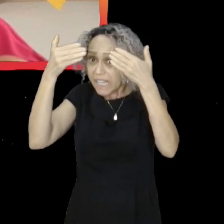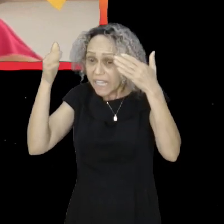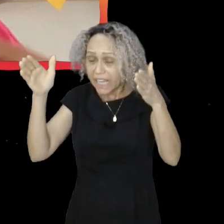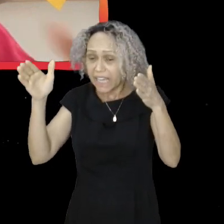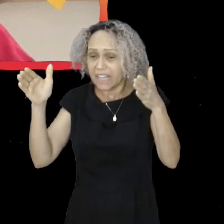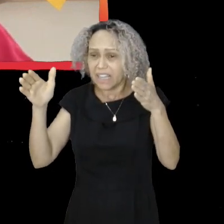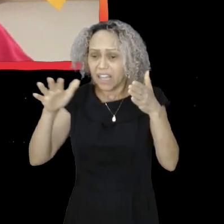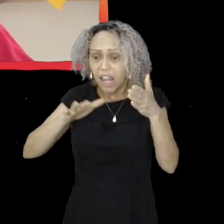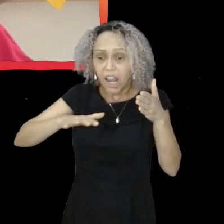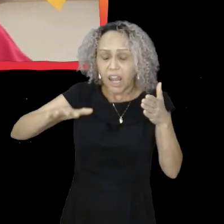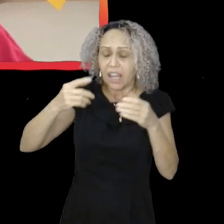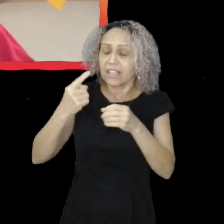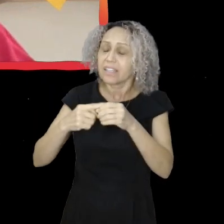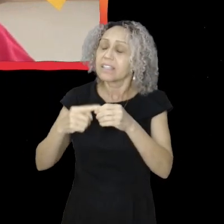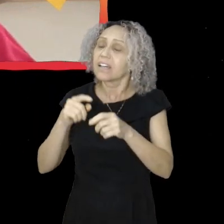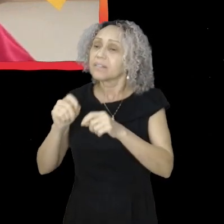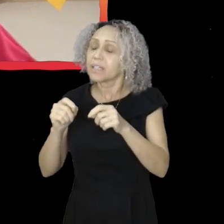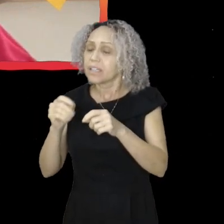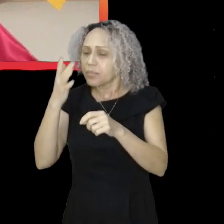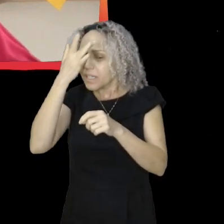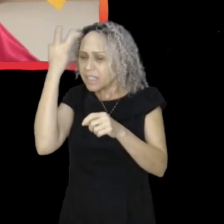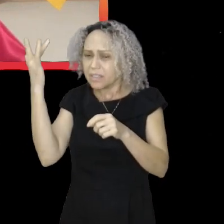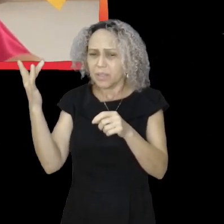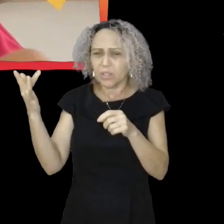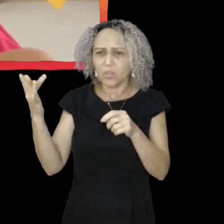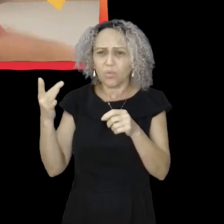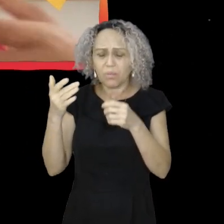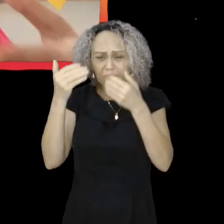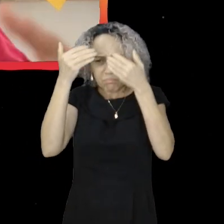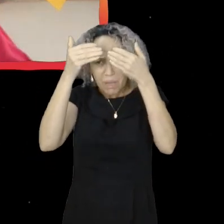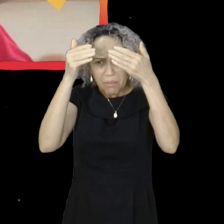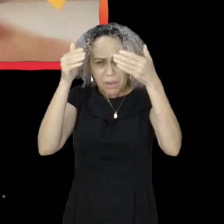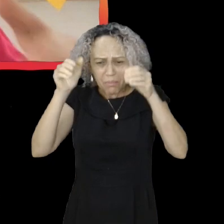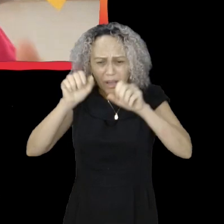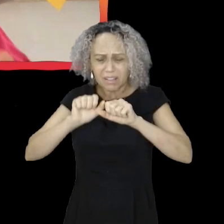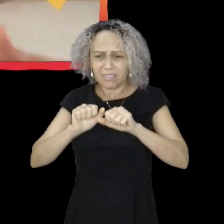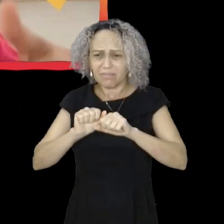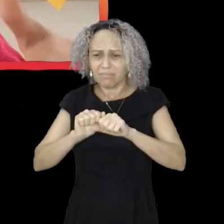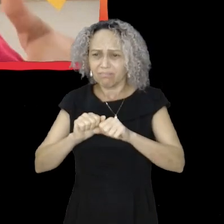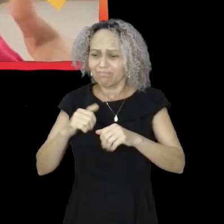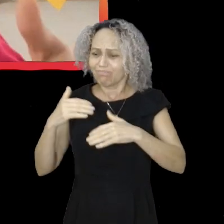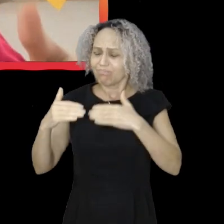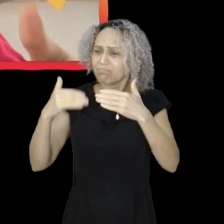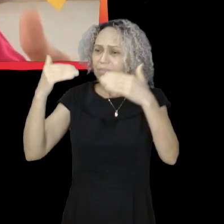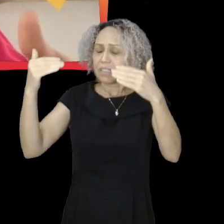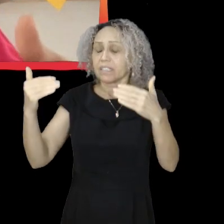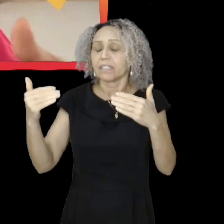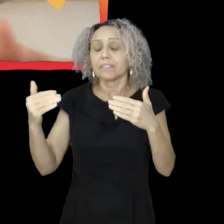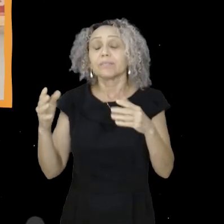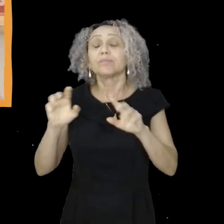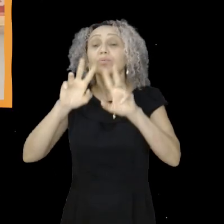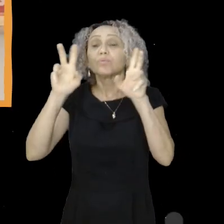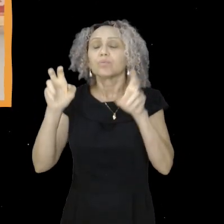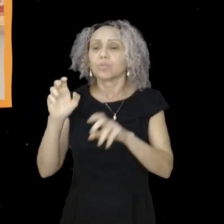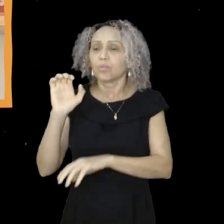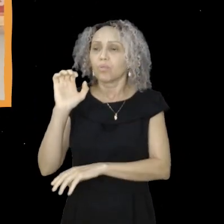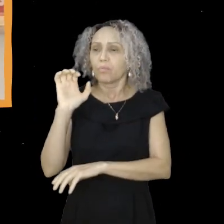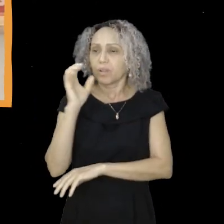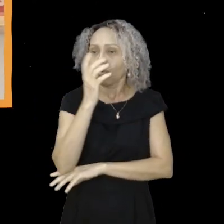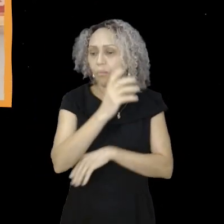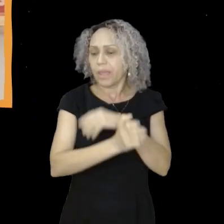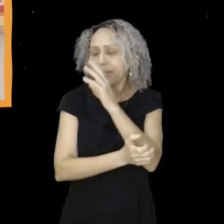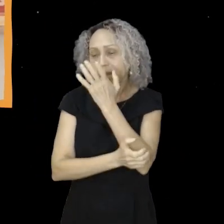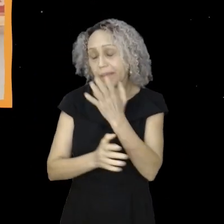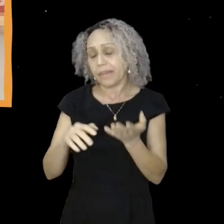gente consiga ter mais pessoas sensíveis acompanhando a pauta. E eu tenho convicção de que isso vai fazer com que a gente esteja mais inserido